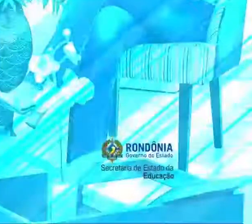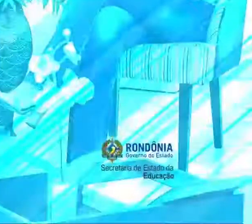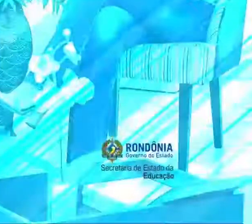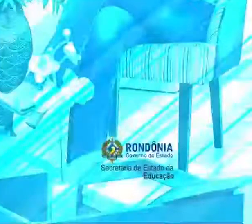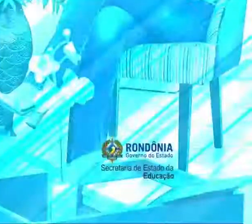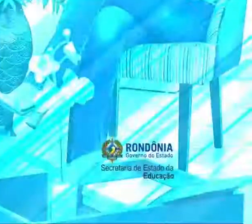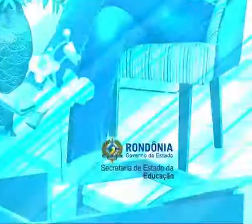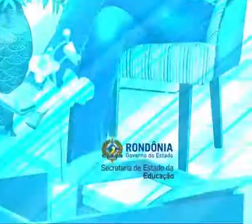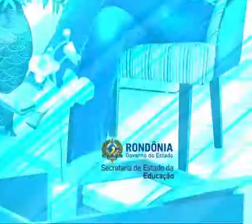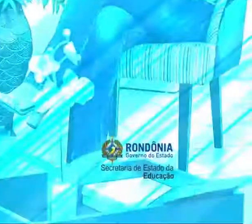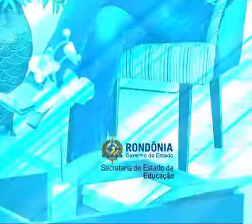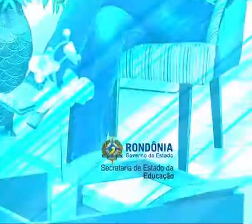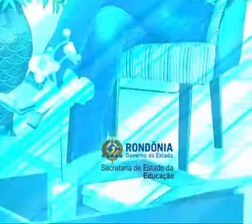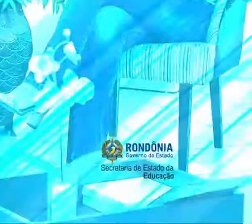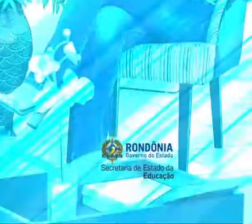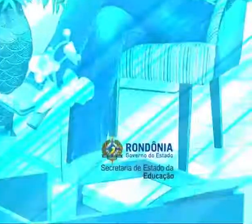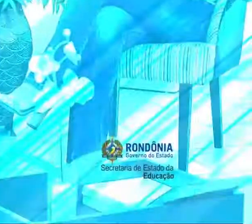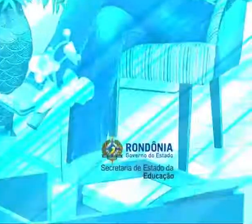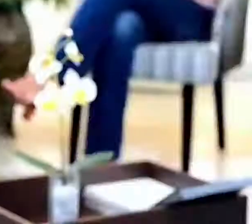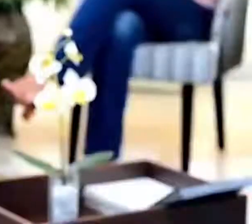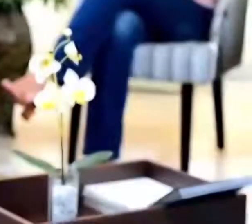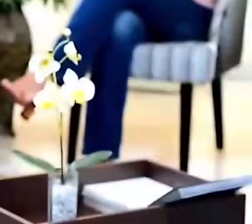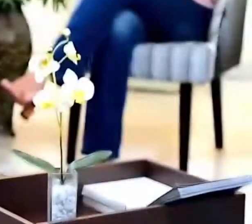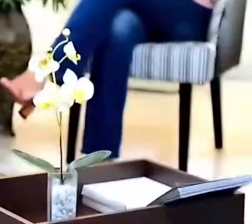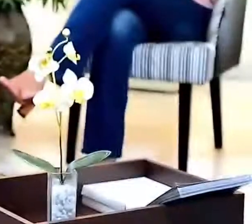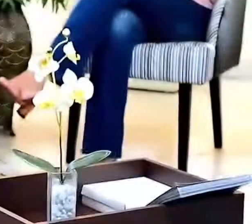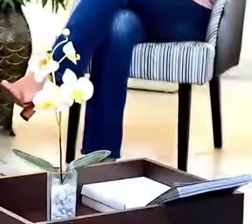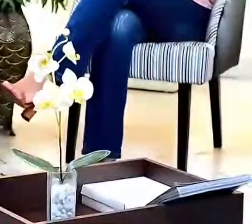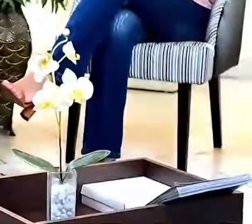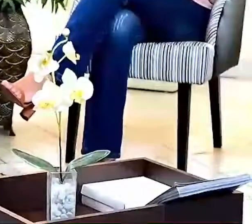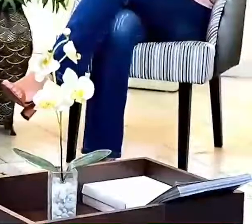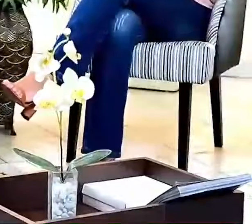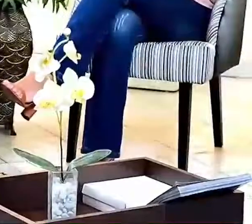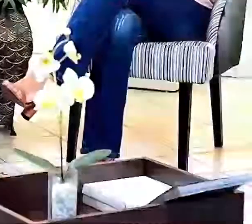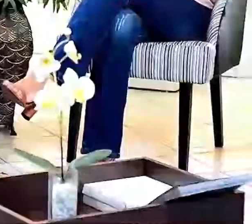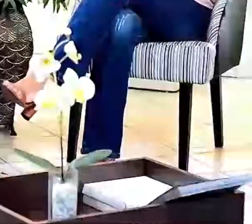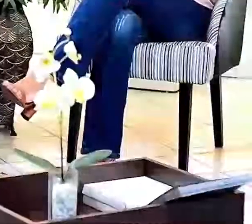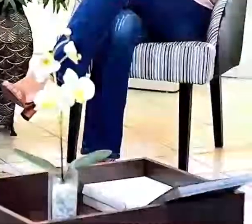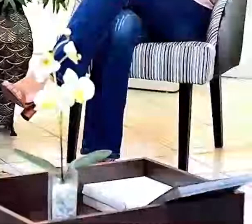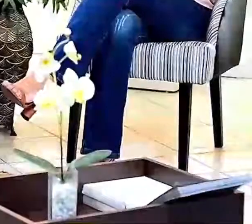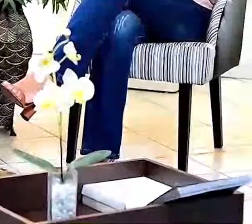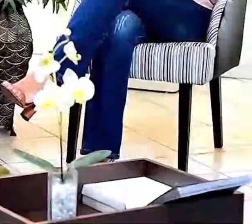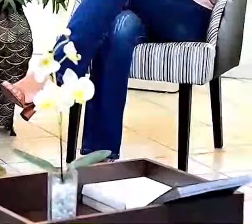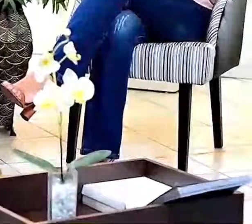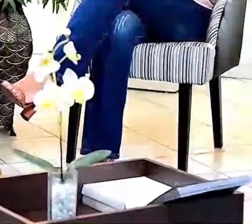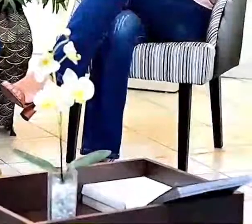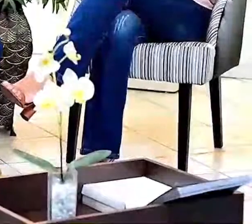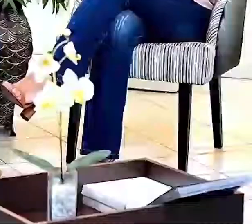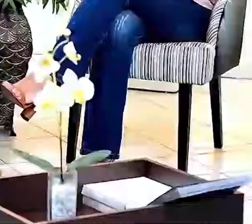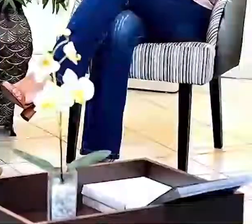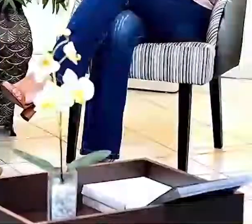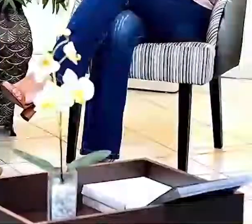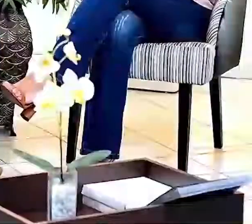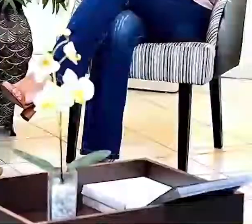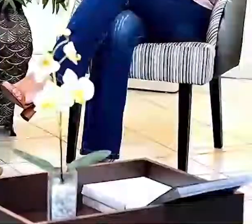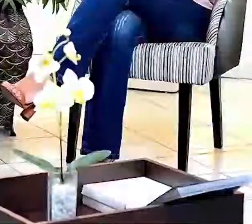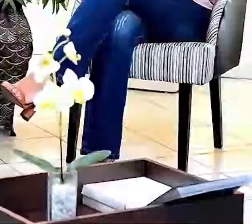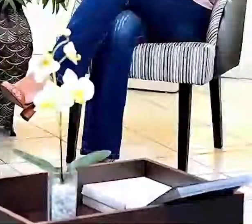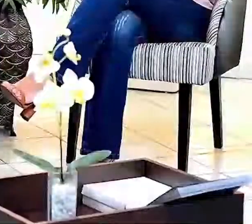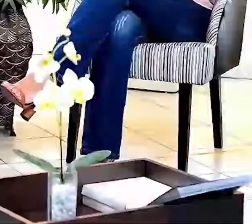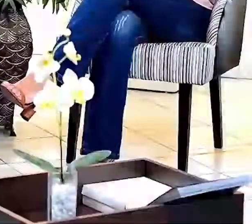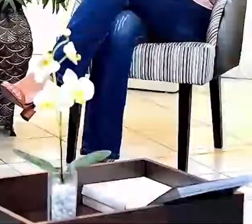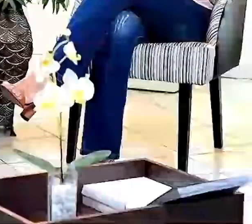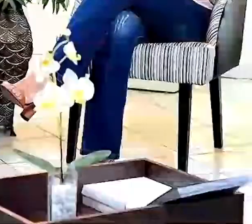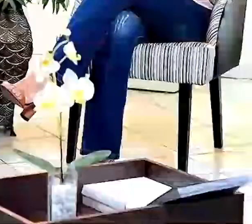de emprego. Fiquem ligados na simulação a seguir. Preste muita atenção no nosso candidato. Ele já começou acertando, pois está